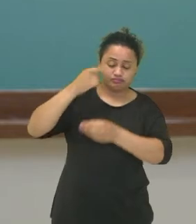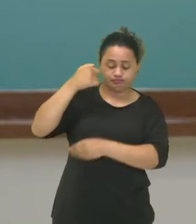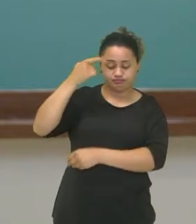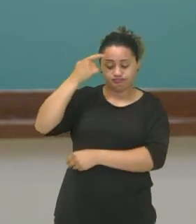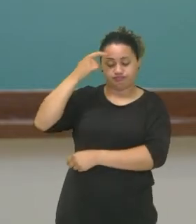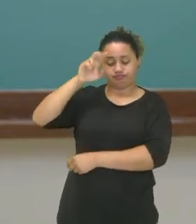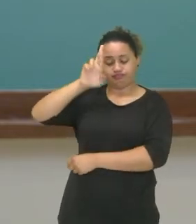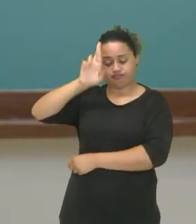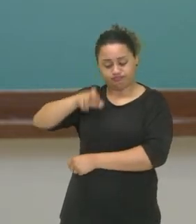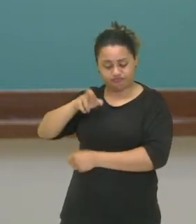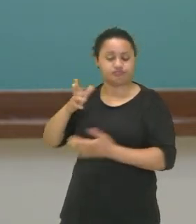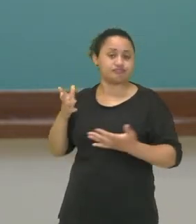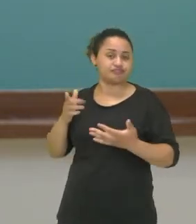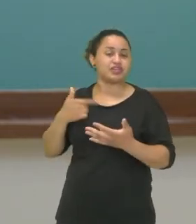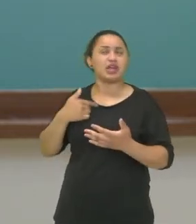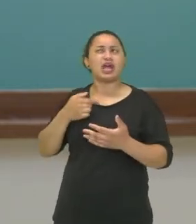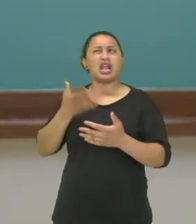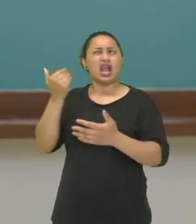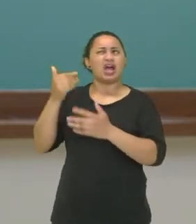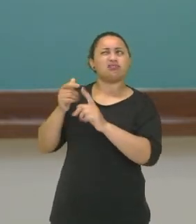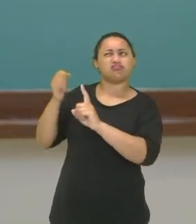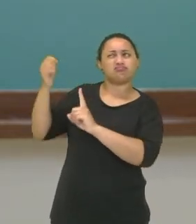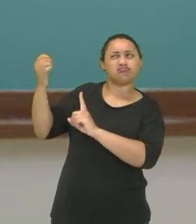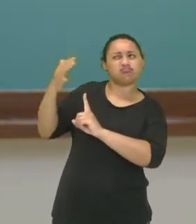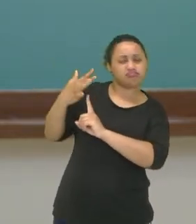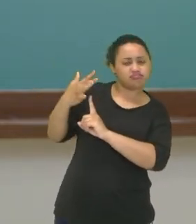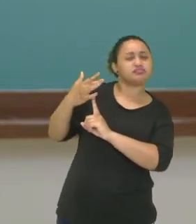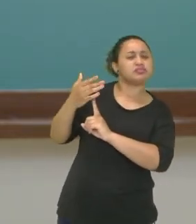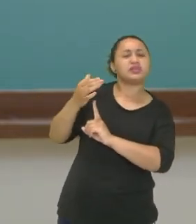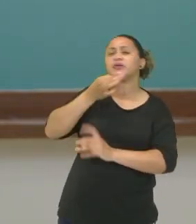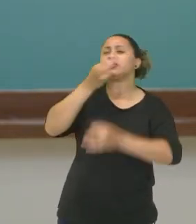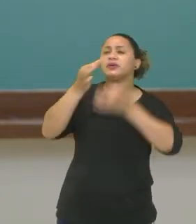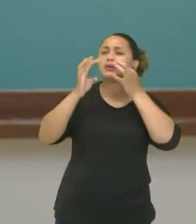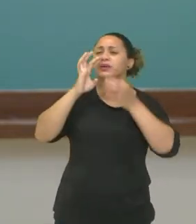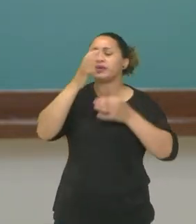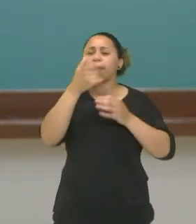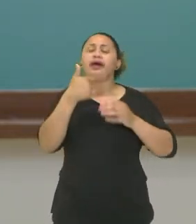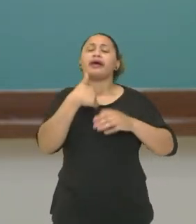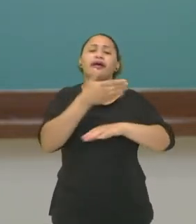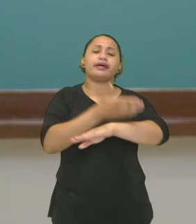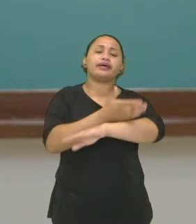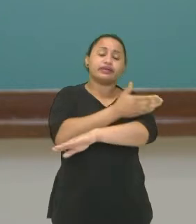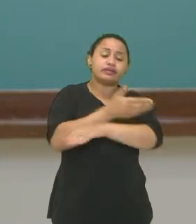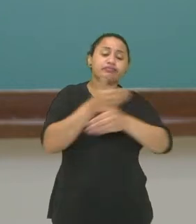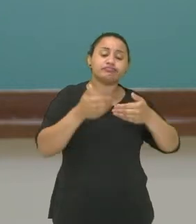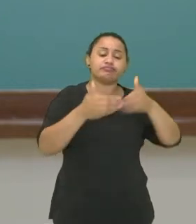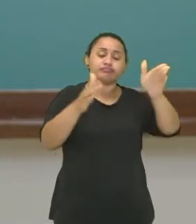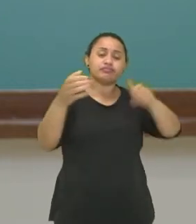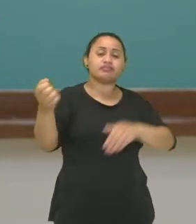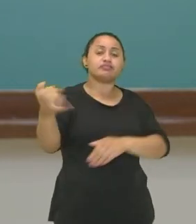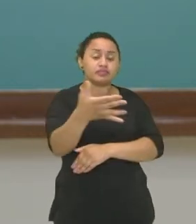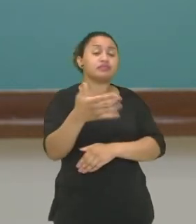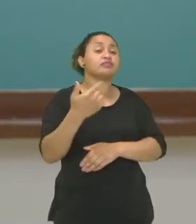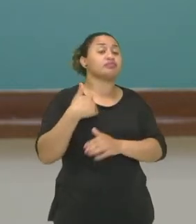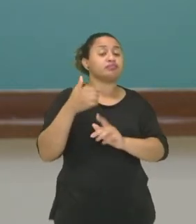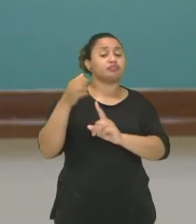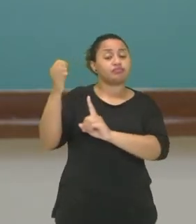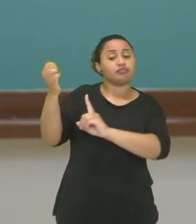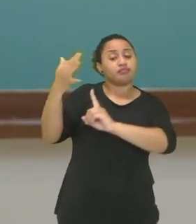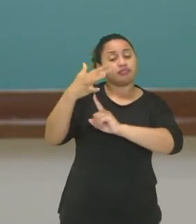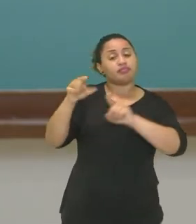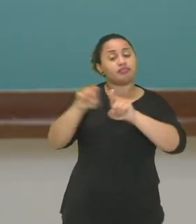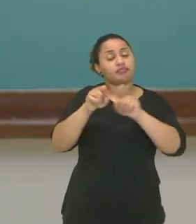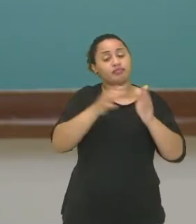primeiros iluministas criticaram a Idade Média e abriram as portas para a modernidade, os iluministas estão num período de transição, também